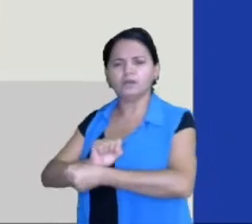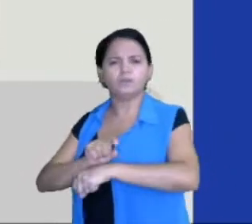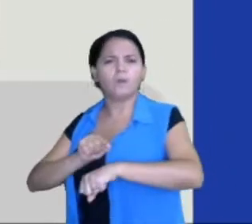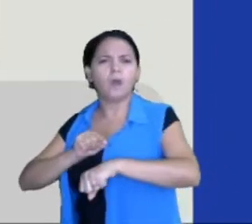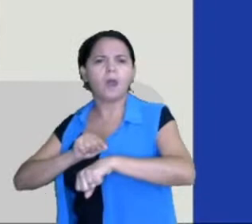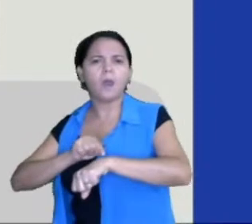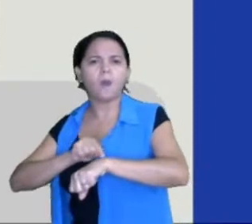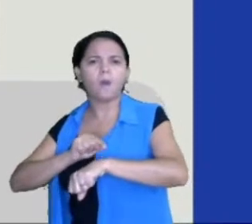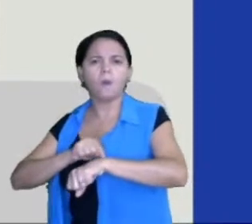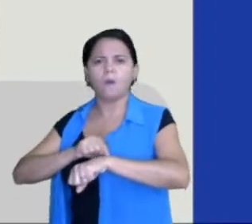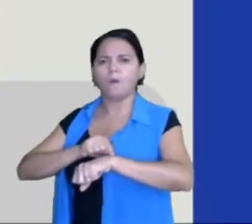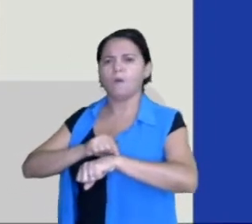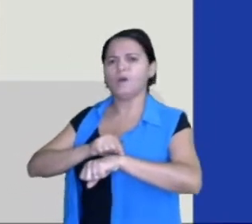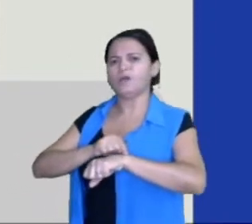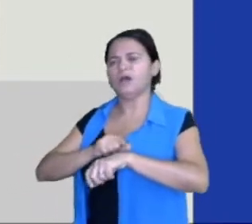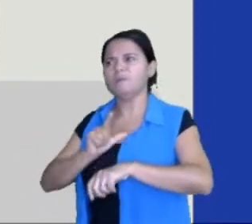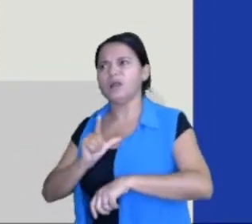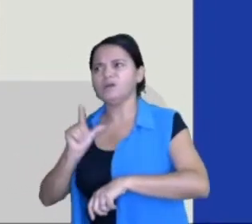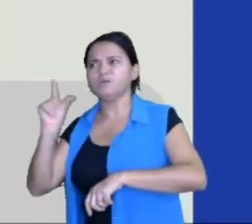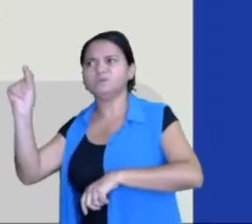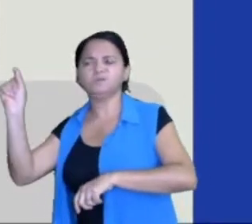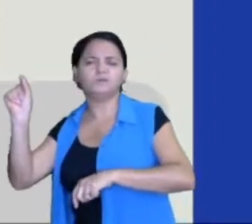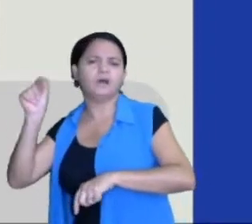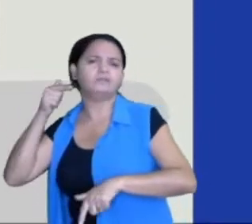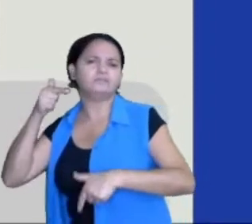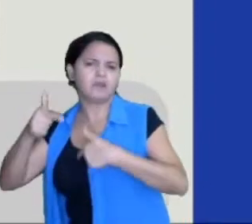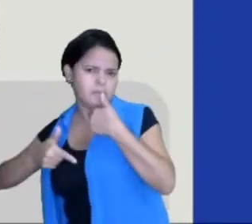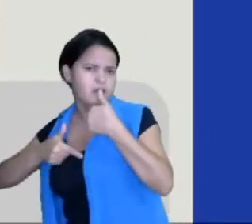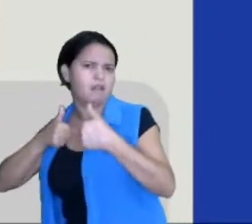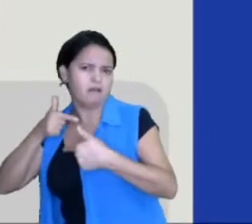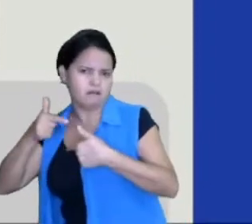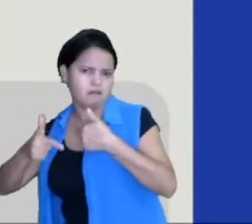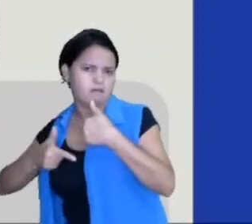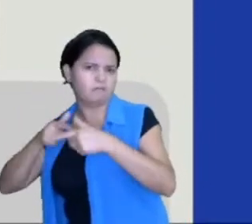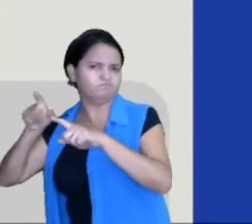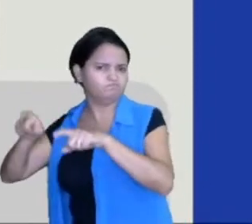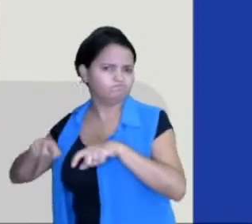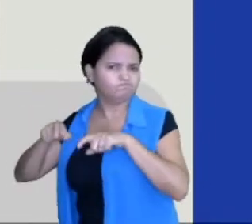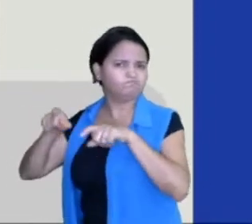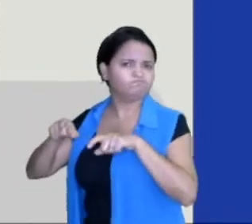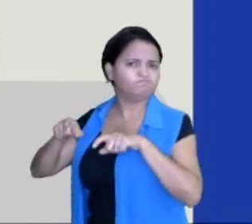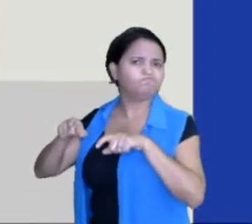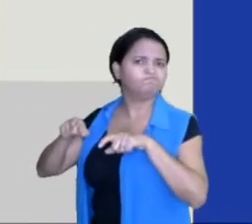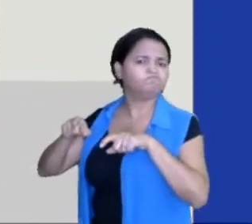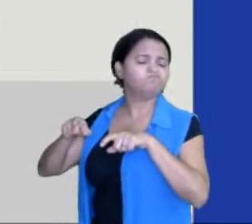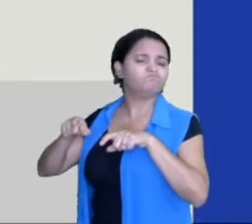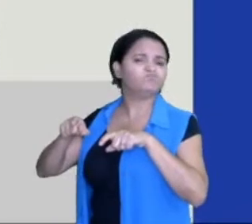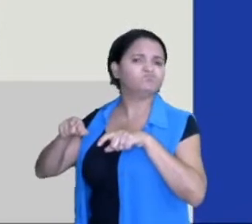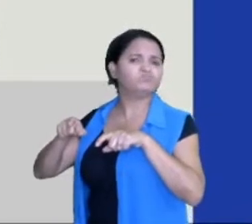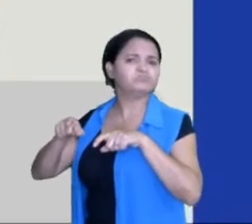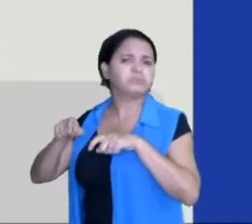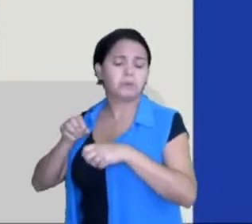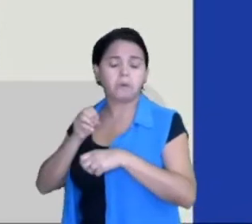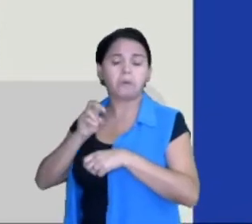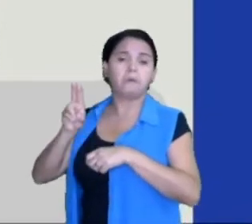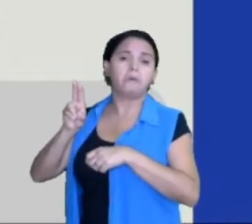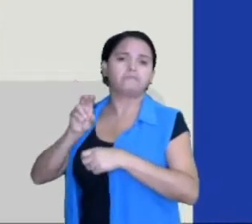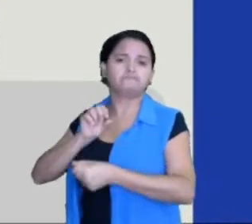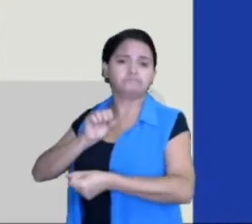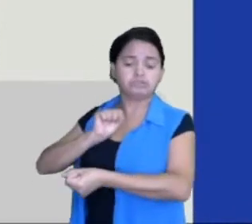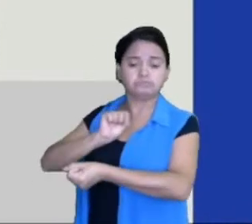ir para a produção agrícola, né, ou então aguardando para o